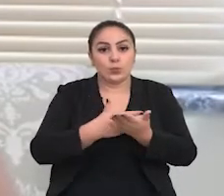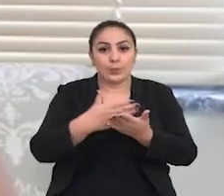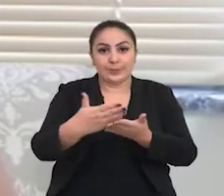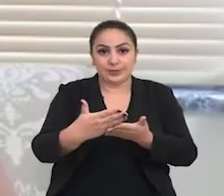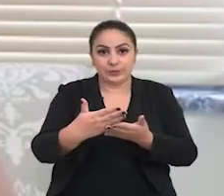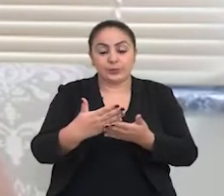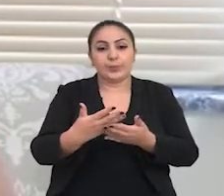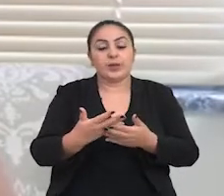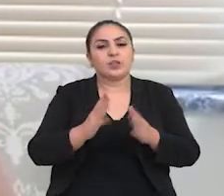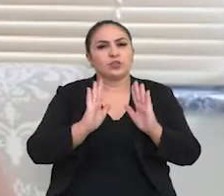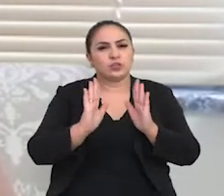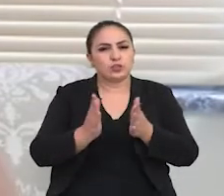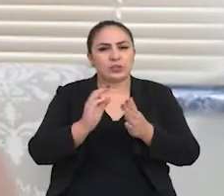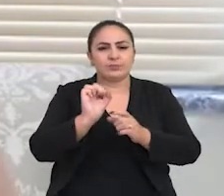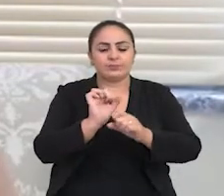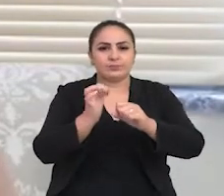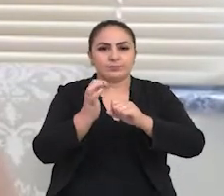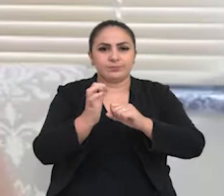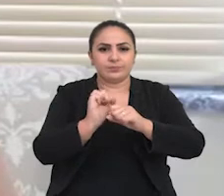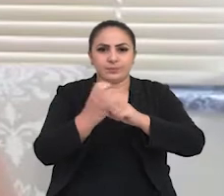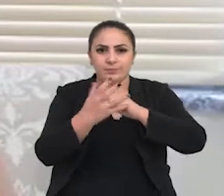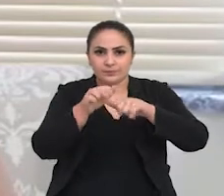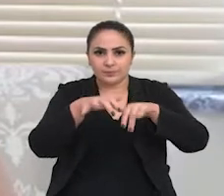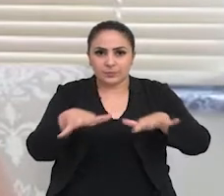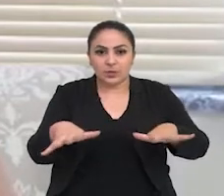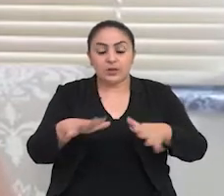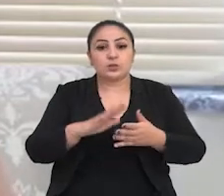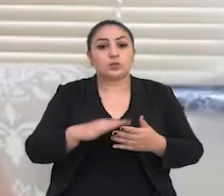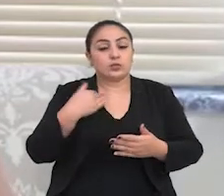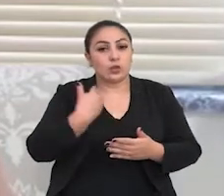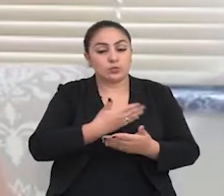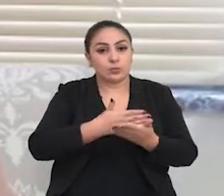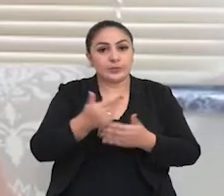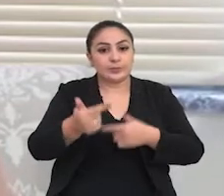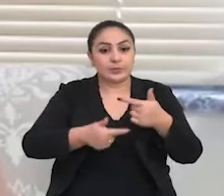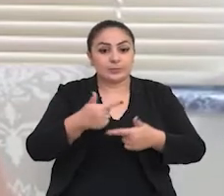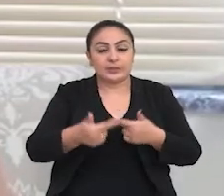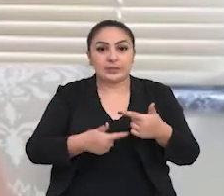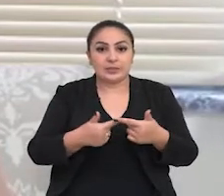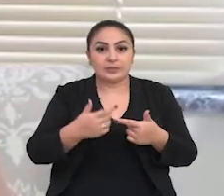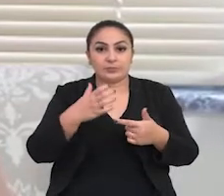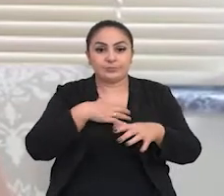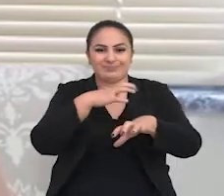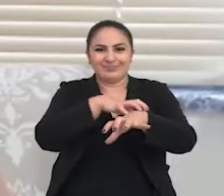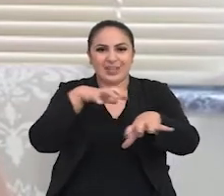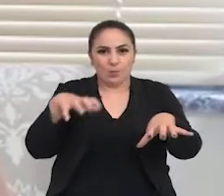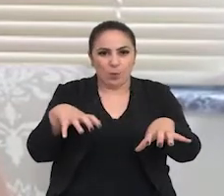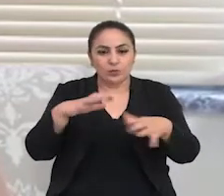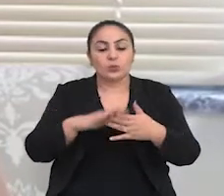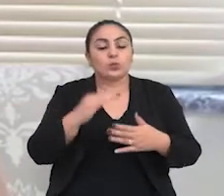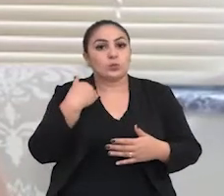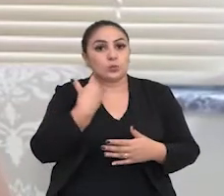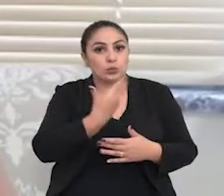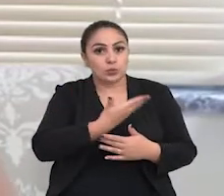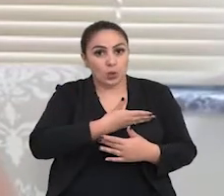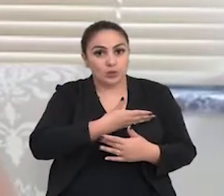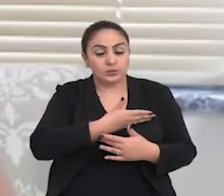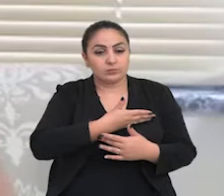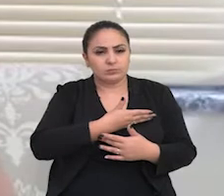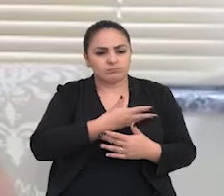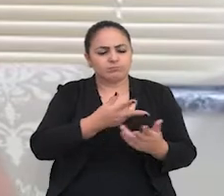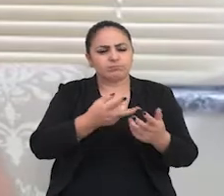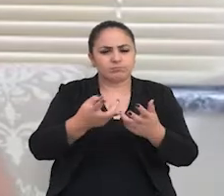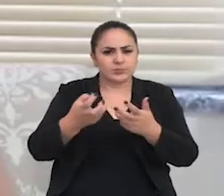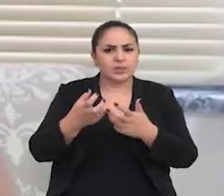ano, quando começou o ano, já em meio à pandemia do Covid, começamos a trabalhar através do ensino remoto e